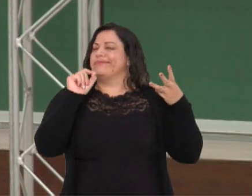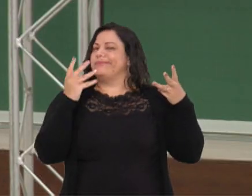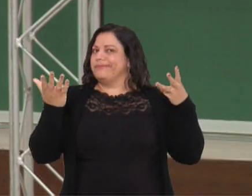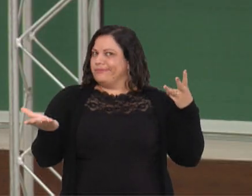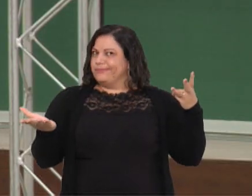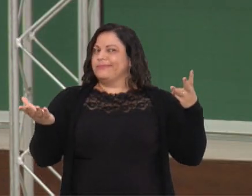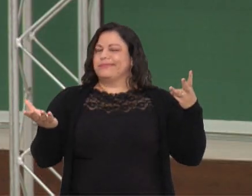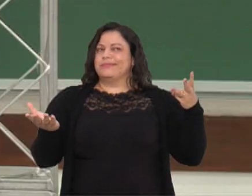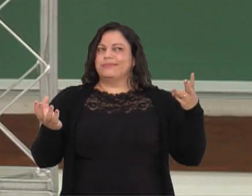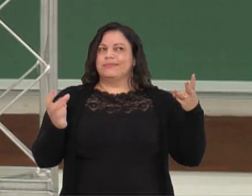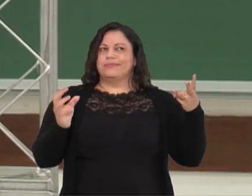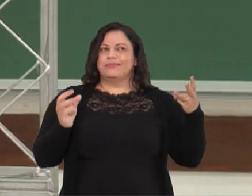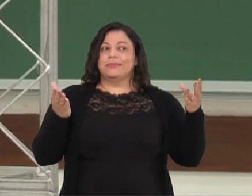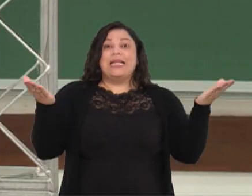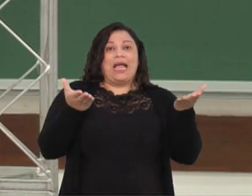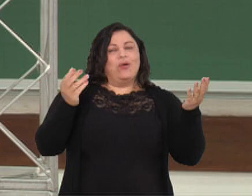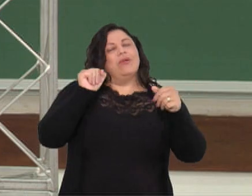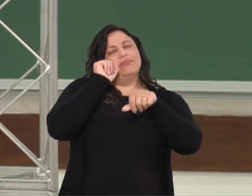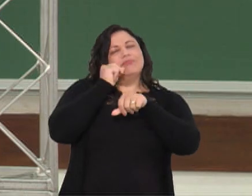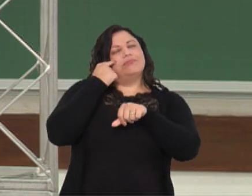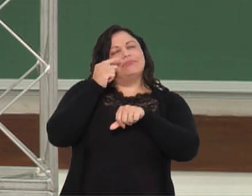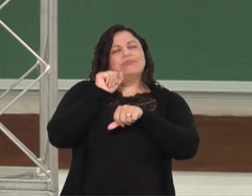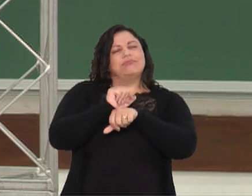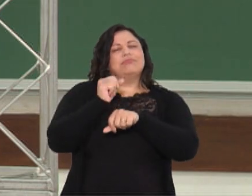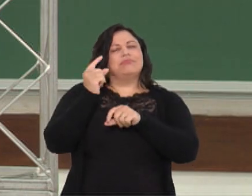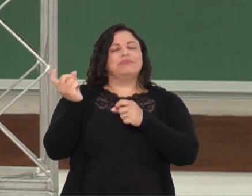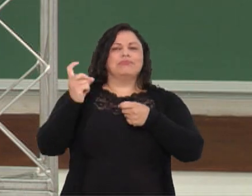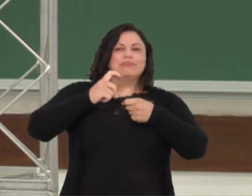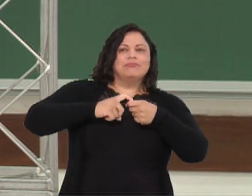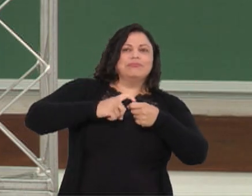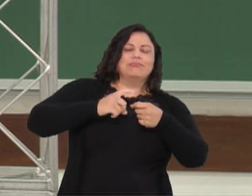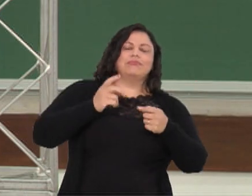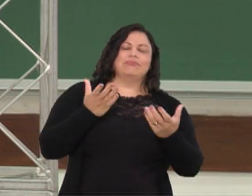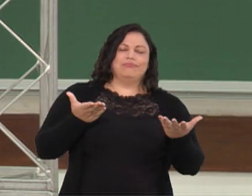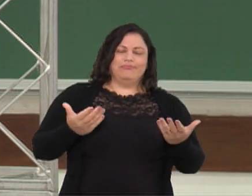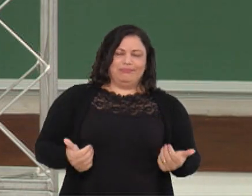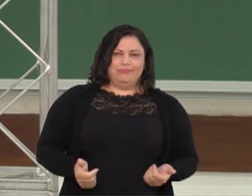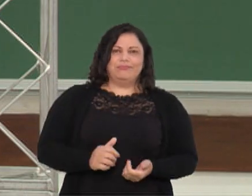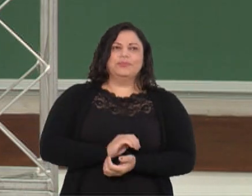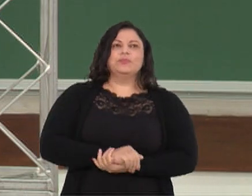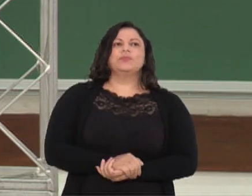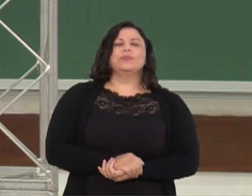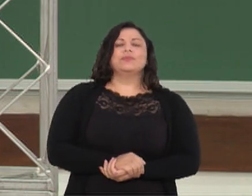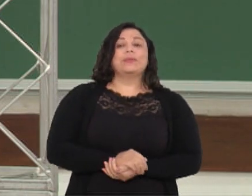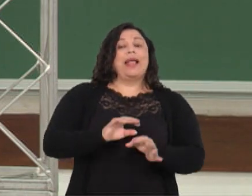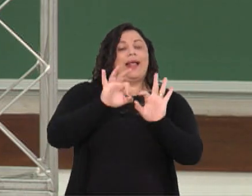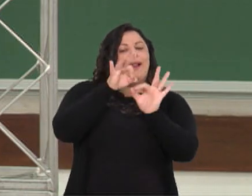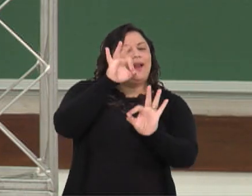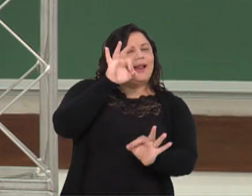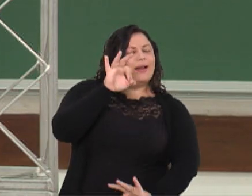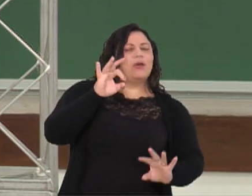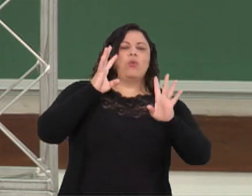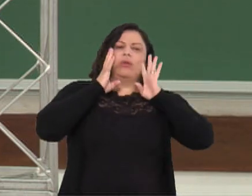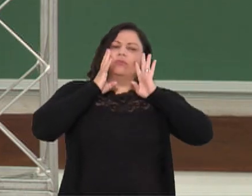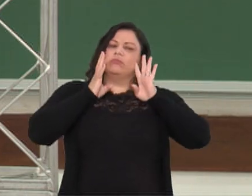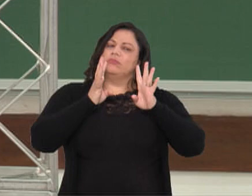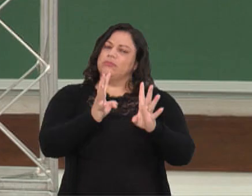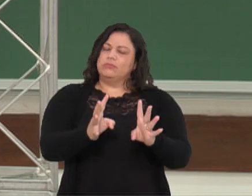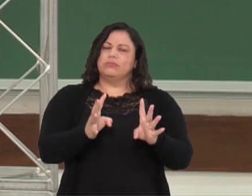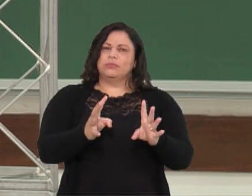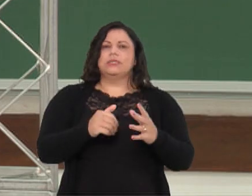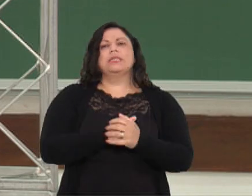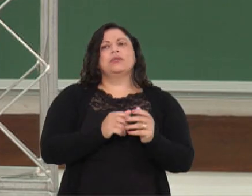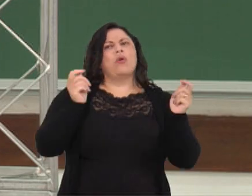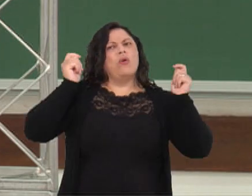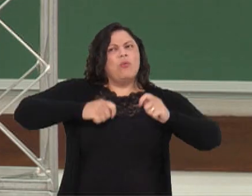anteriores. Aguarde então um pouquinho para vocês responderem essa pergunta. Ela é longa, presta bem atenção,